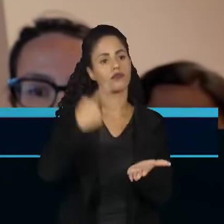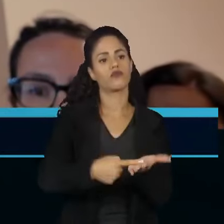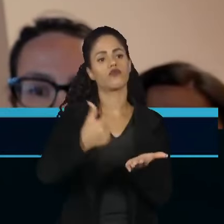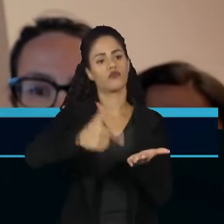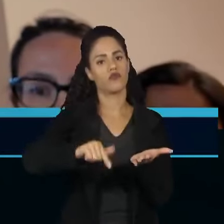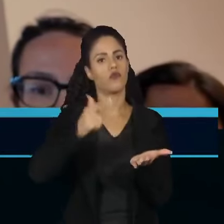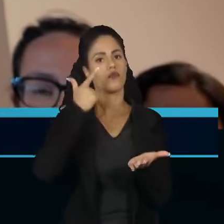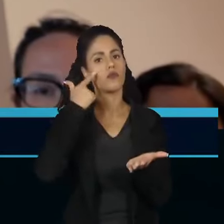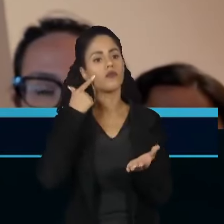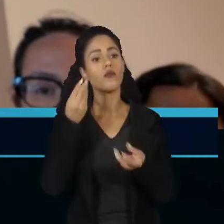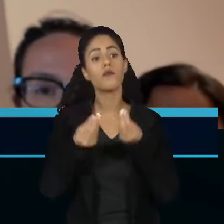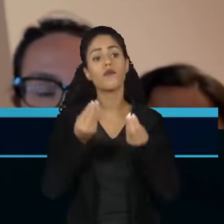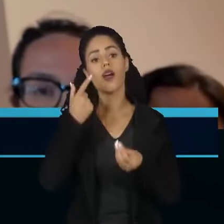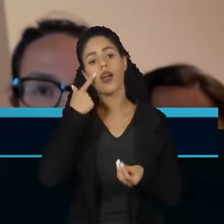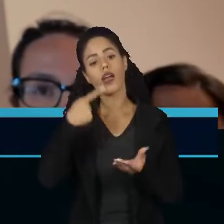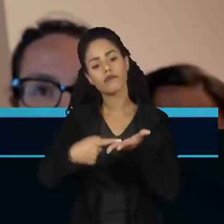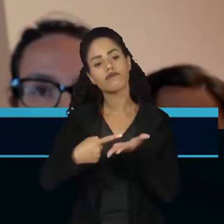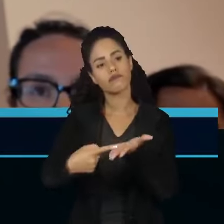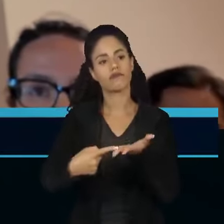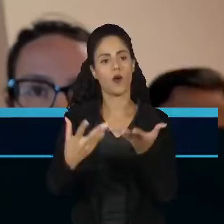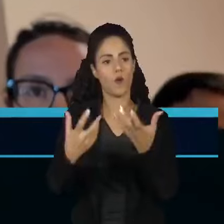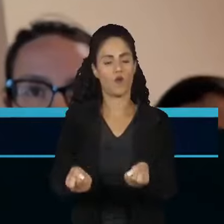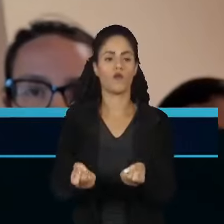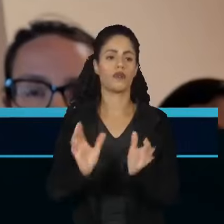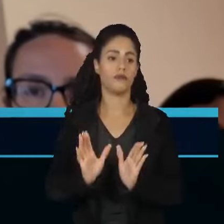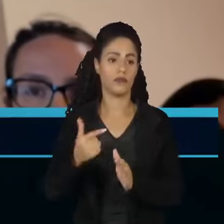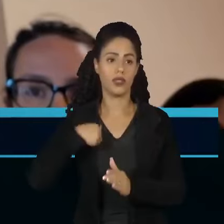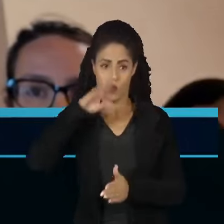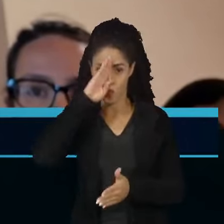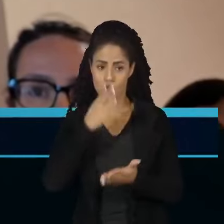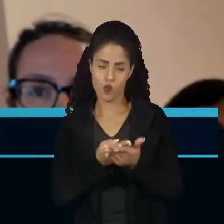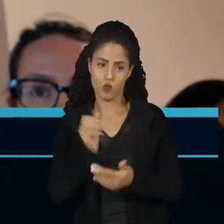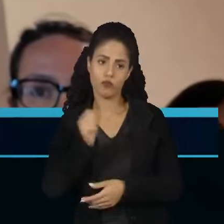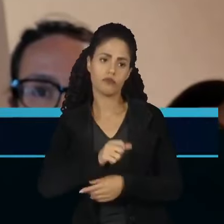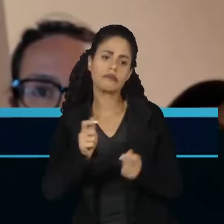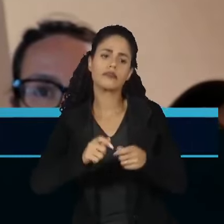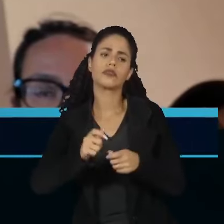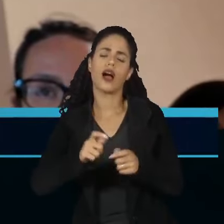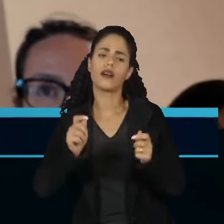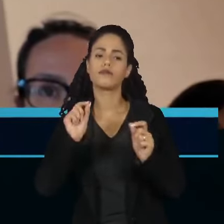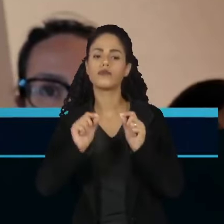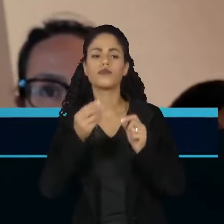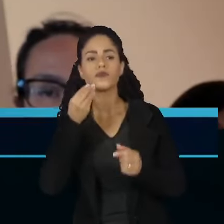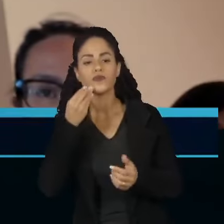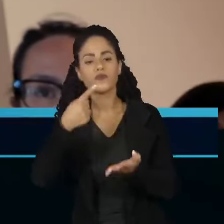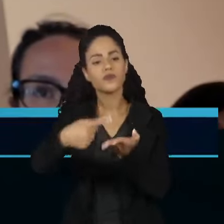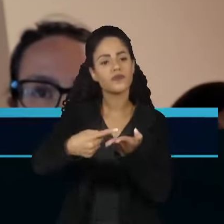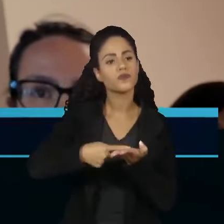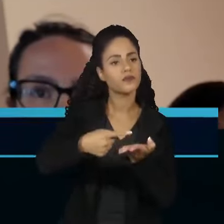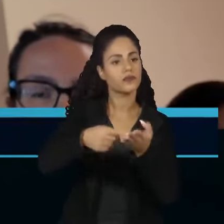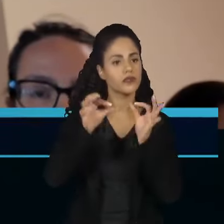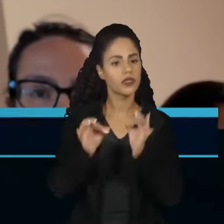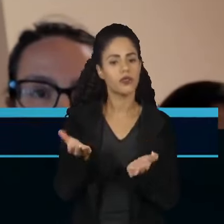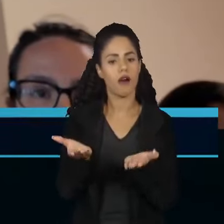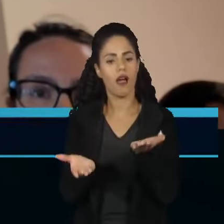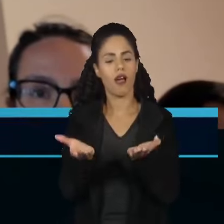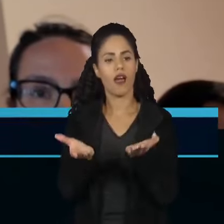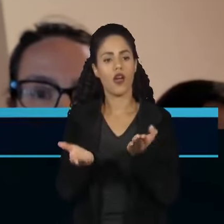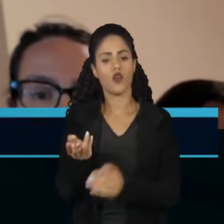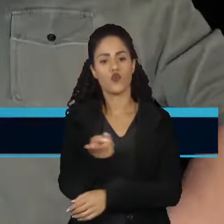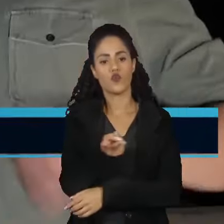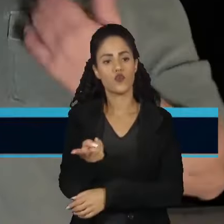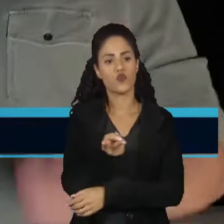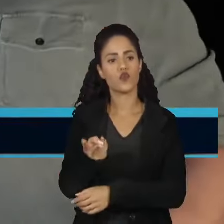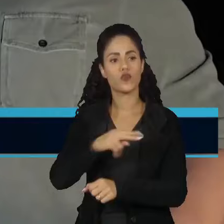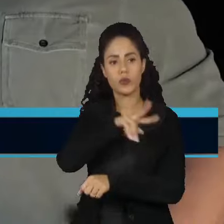para serem repactuados. Então eu acredito que sim, é possível um acordo em termos equilibrados entre os dois